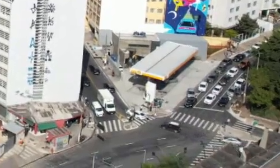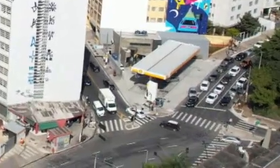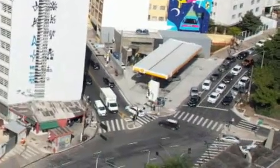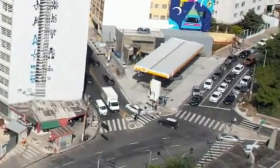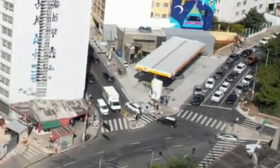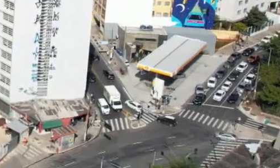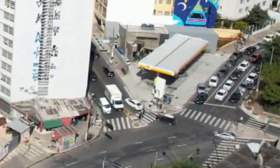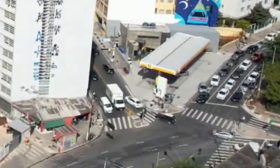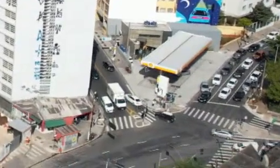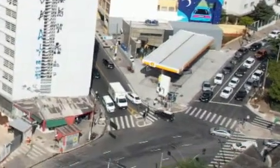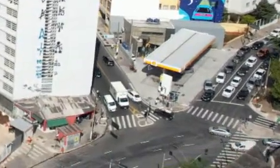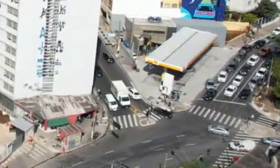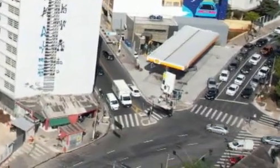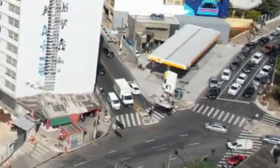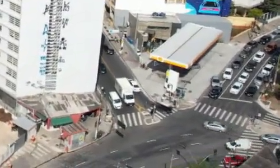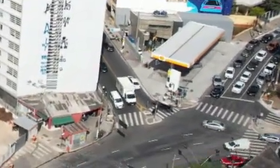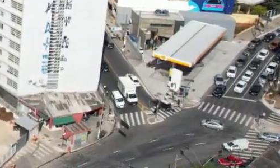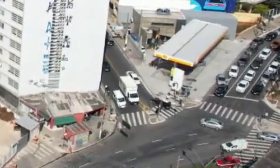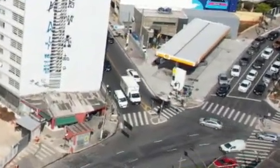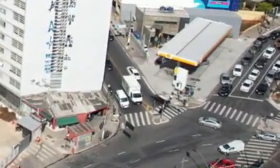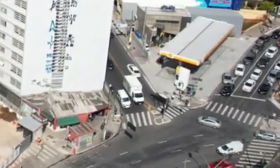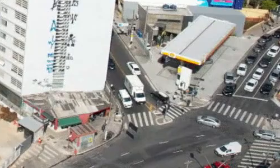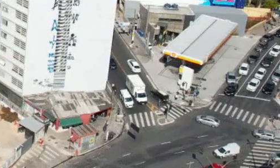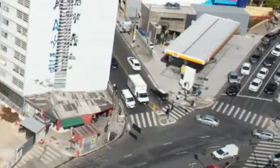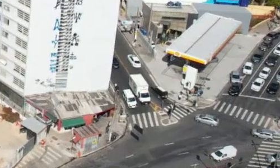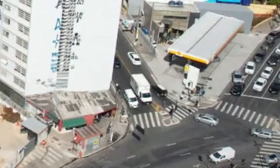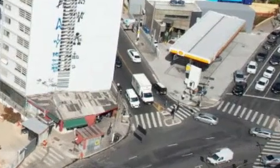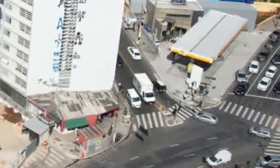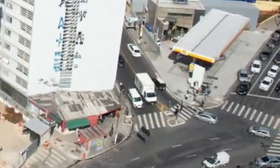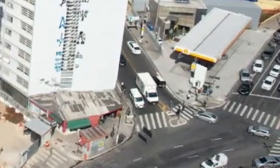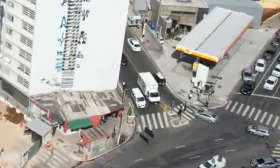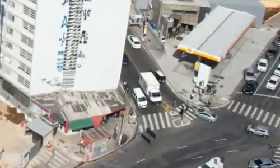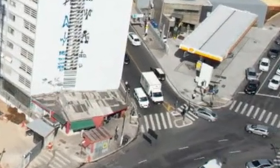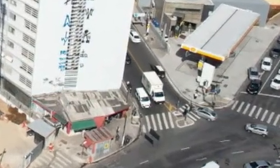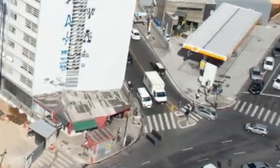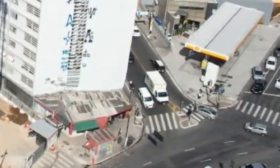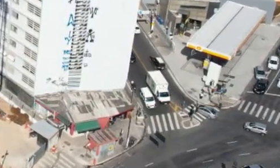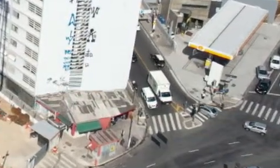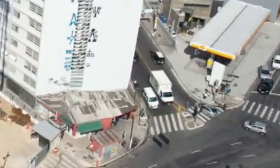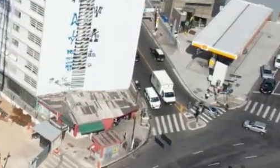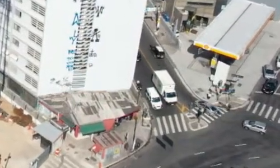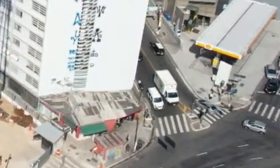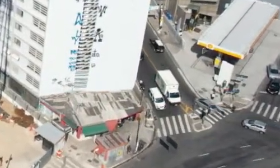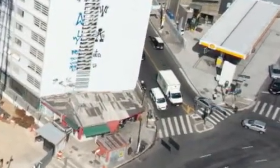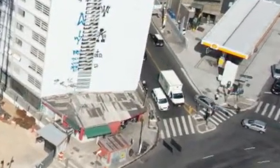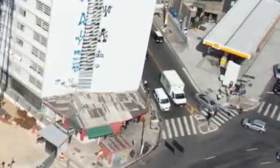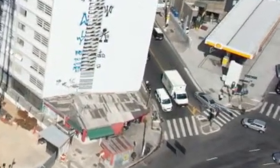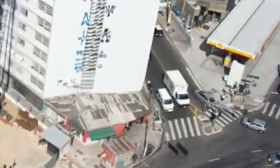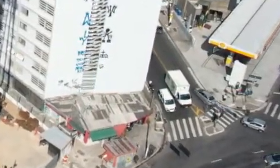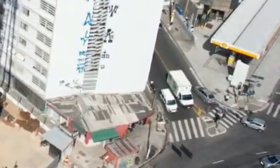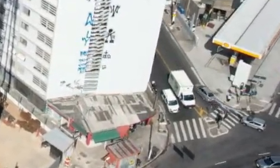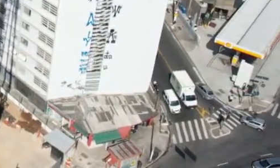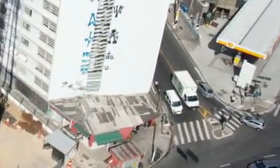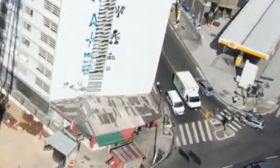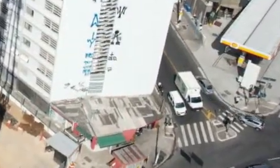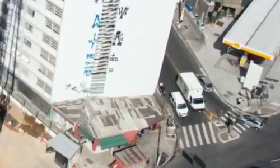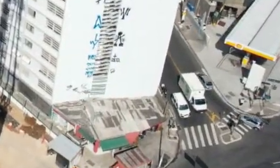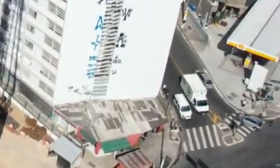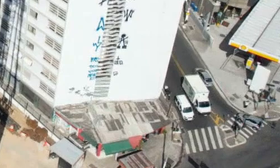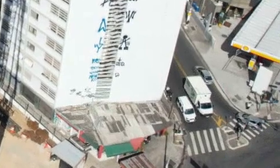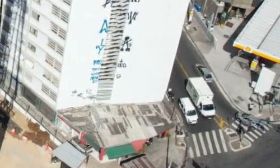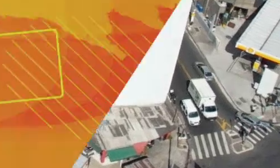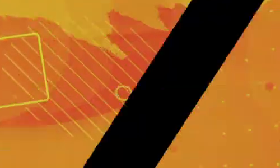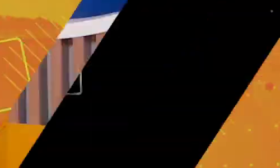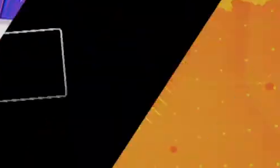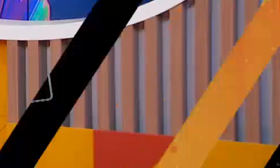Lembrança eu tenho da Saracura, saudade tenho do nosso